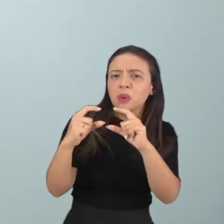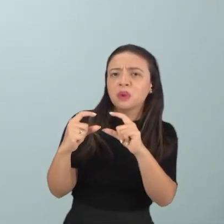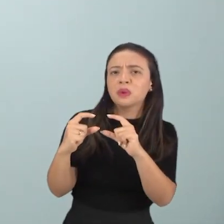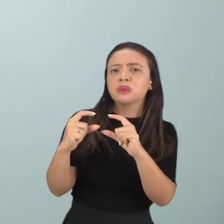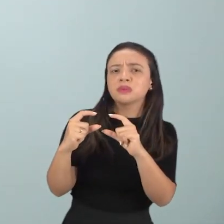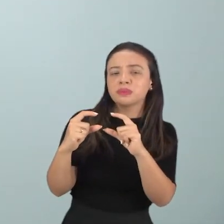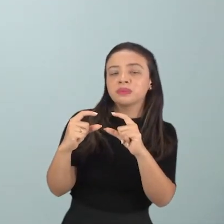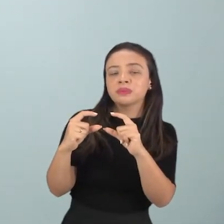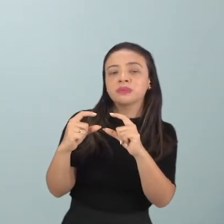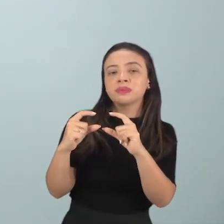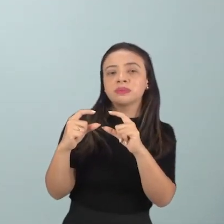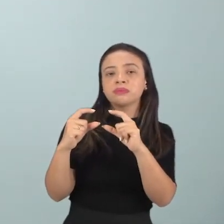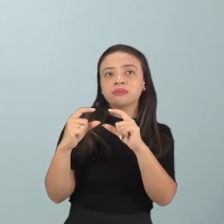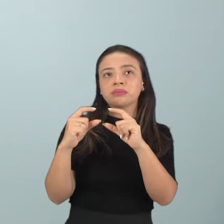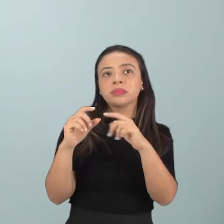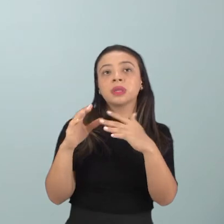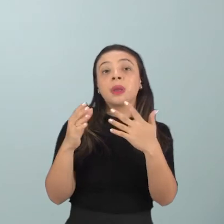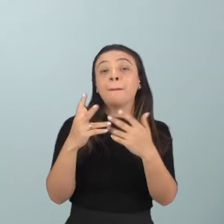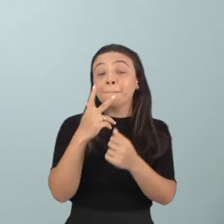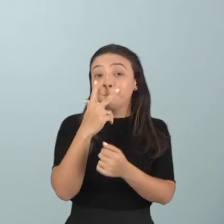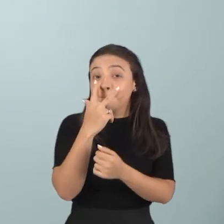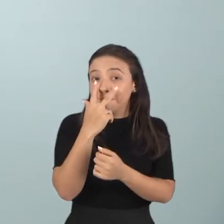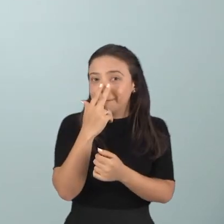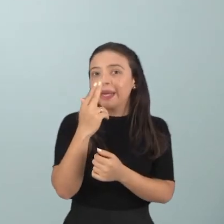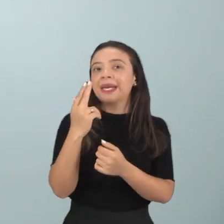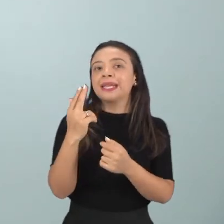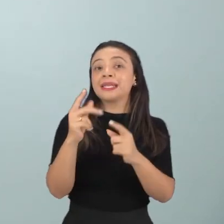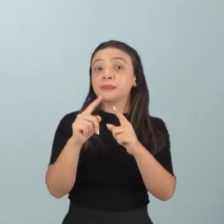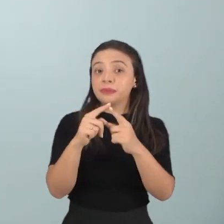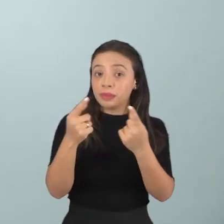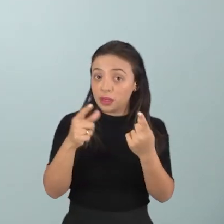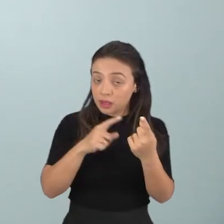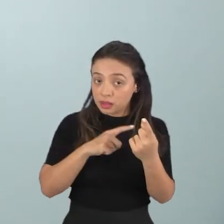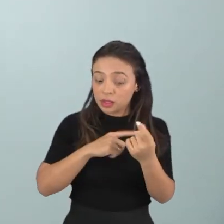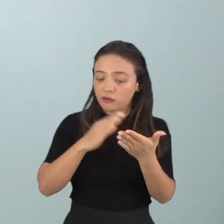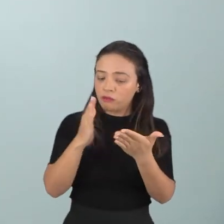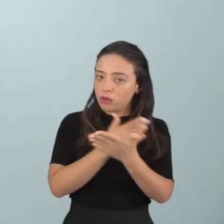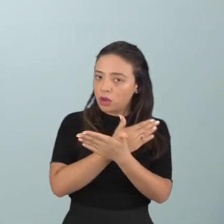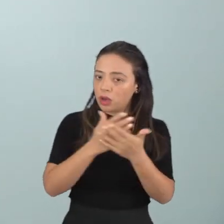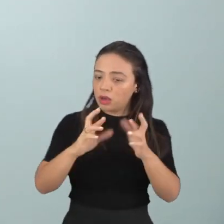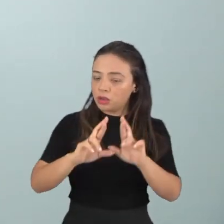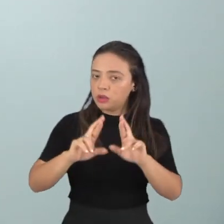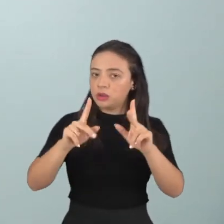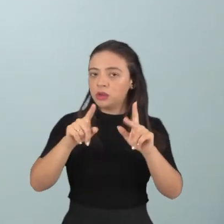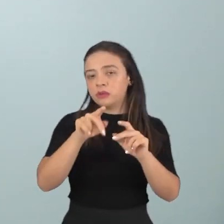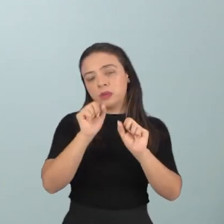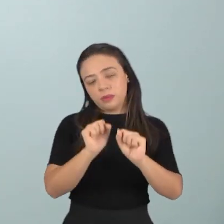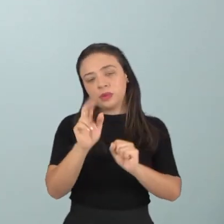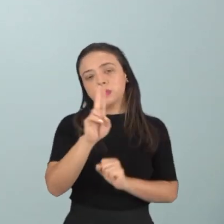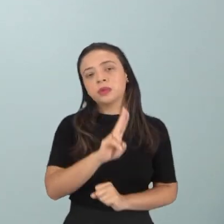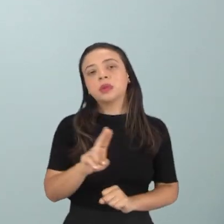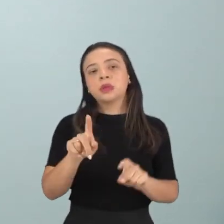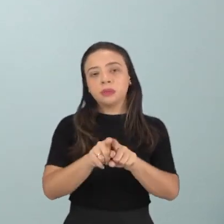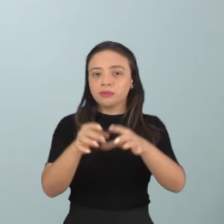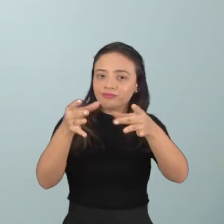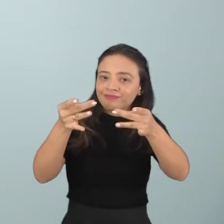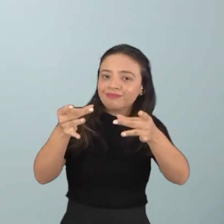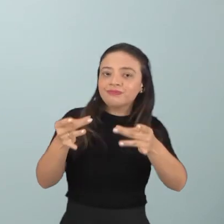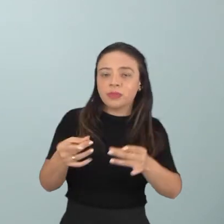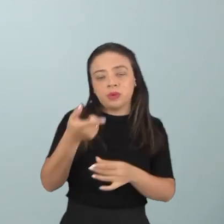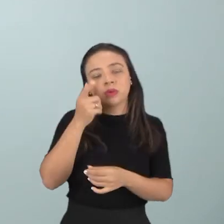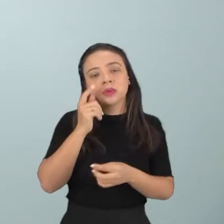história em quadrinhos apesar de parecerem Elas têm algumas diferenças que vocês podem usar e alguns detalhes